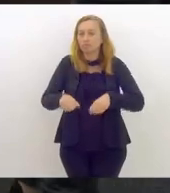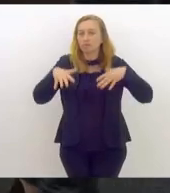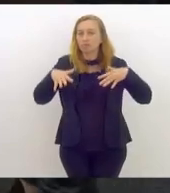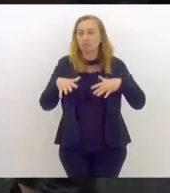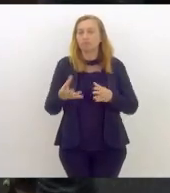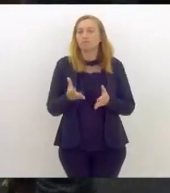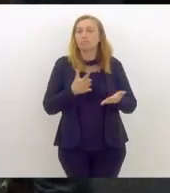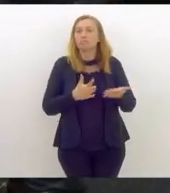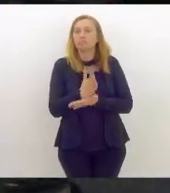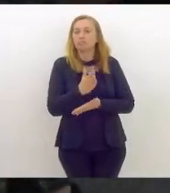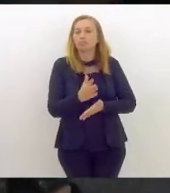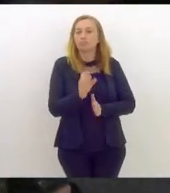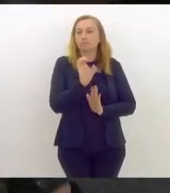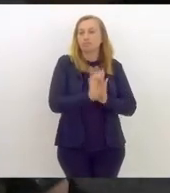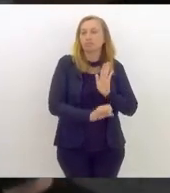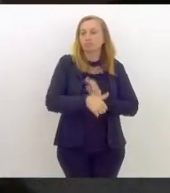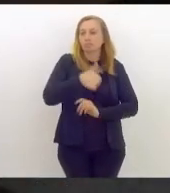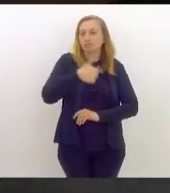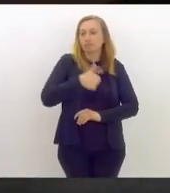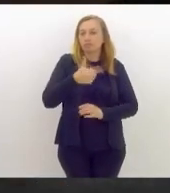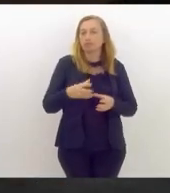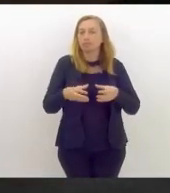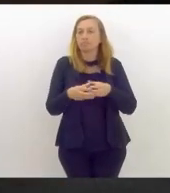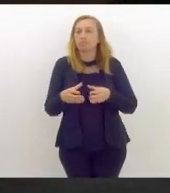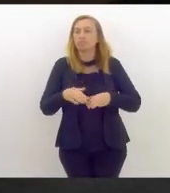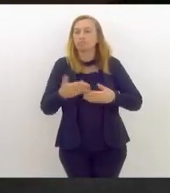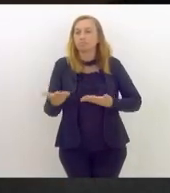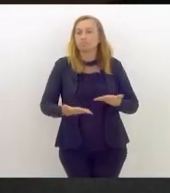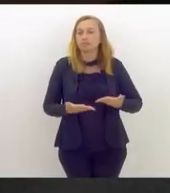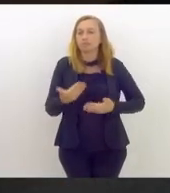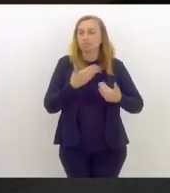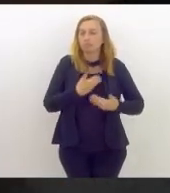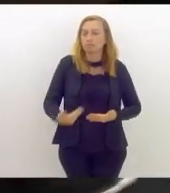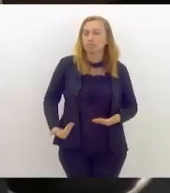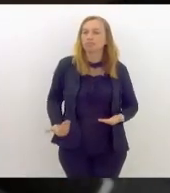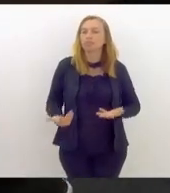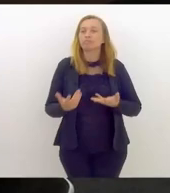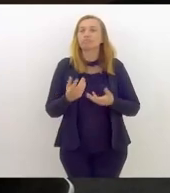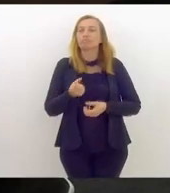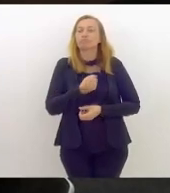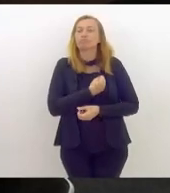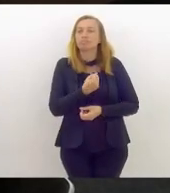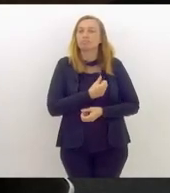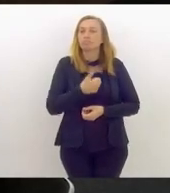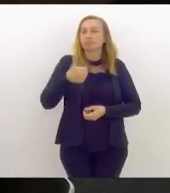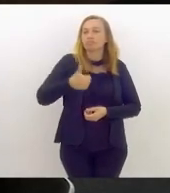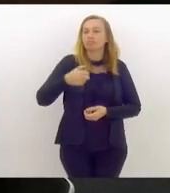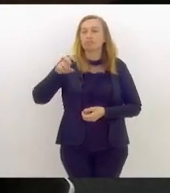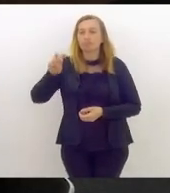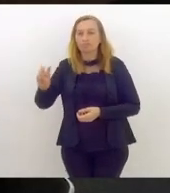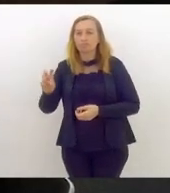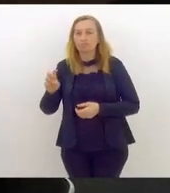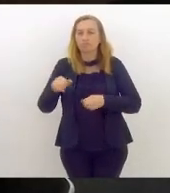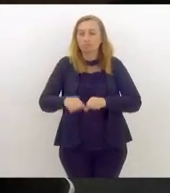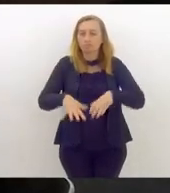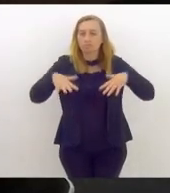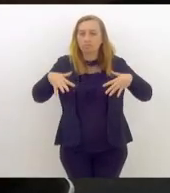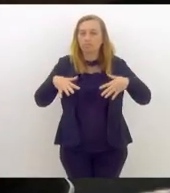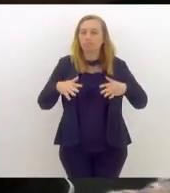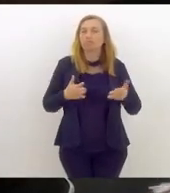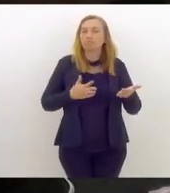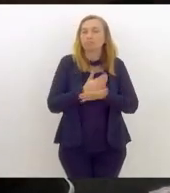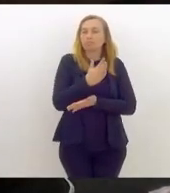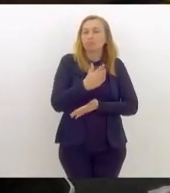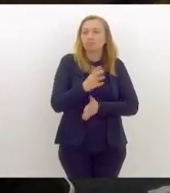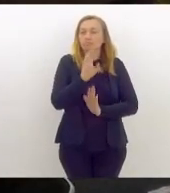pela aprovação da emenda 1 da Comissão de Servidores. Número das emendas 1 e 5 de plenário pela aprovação